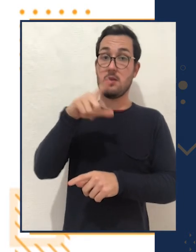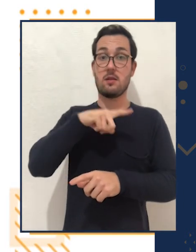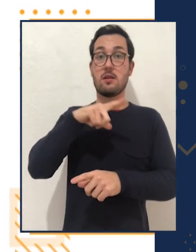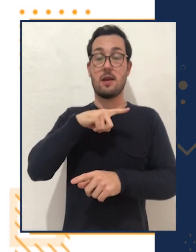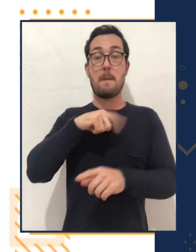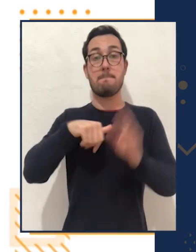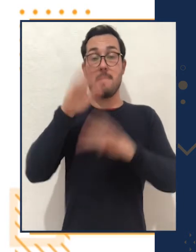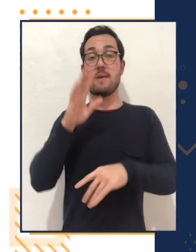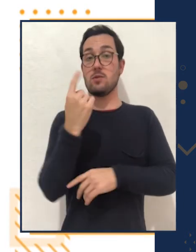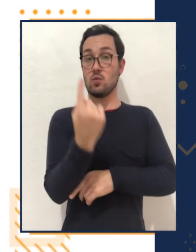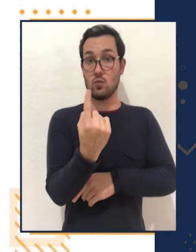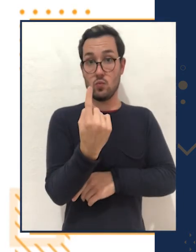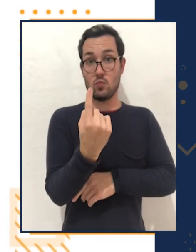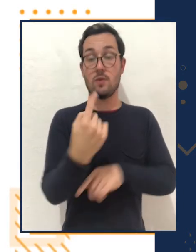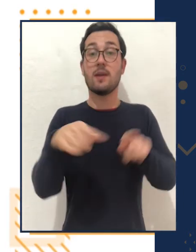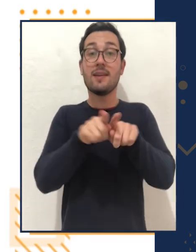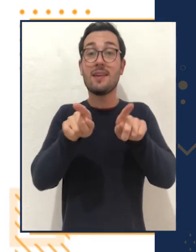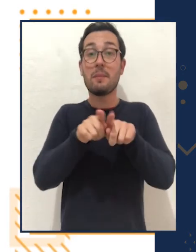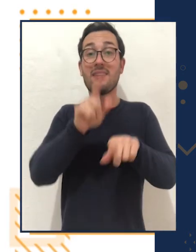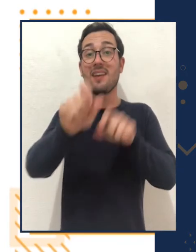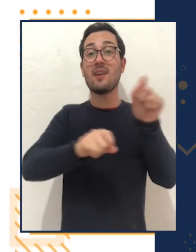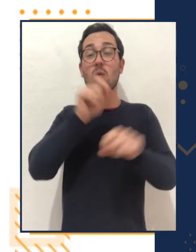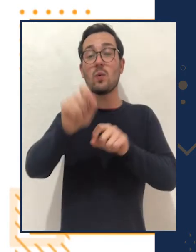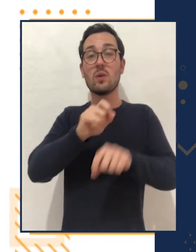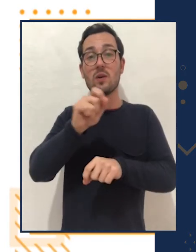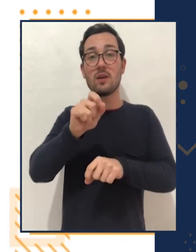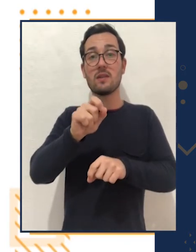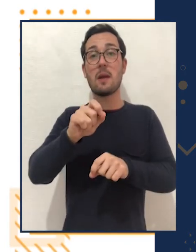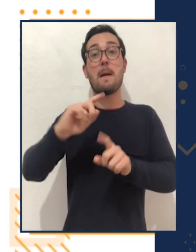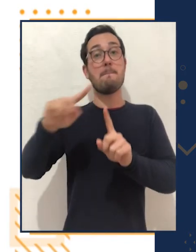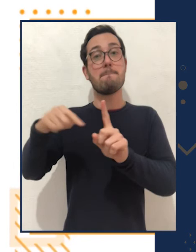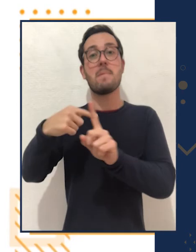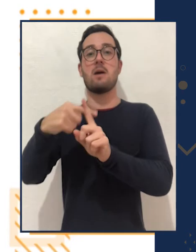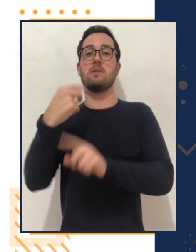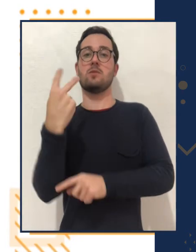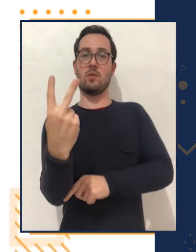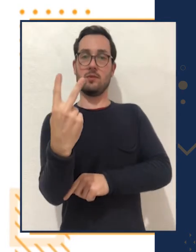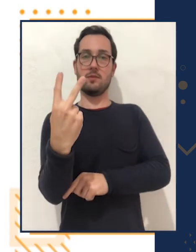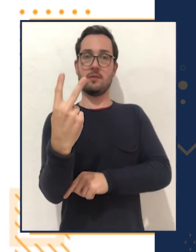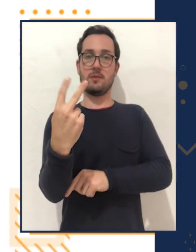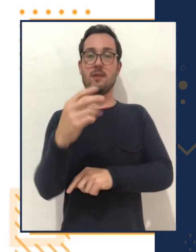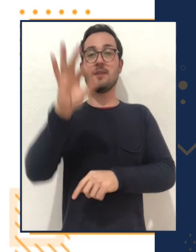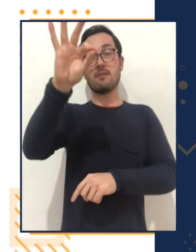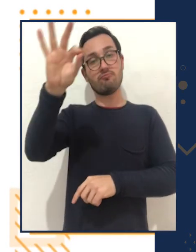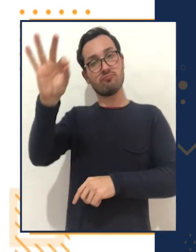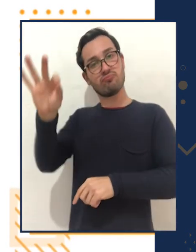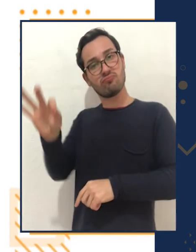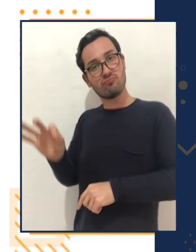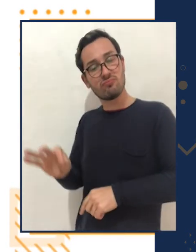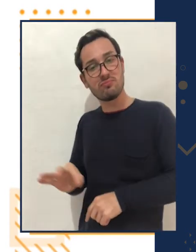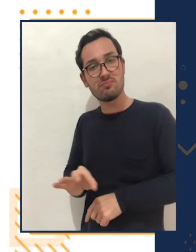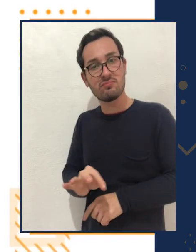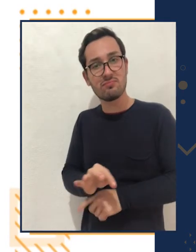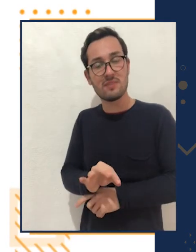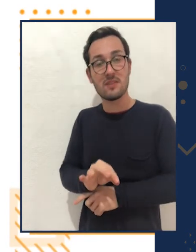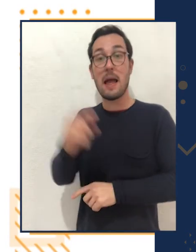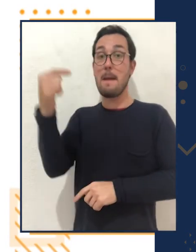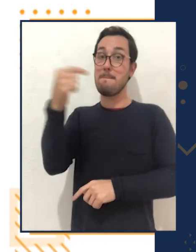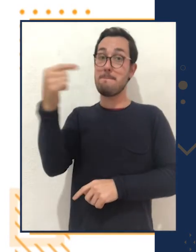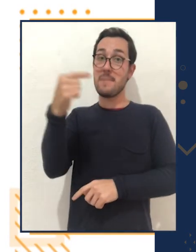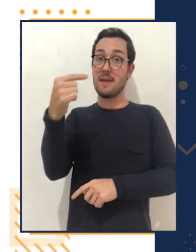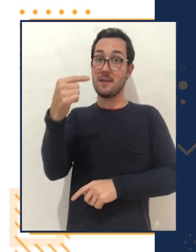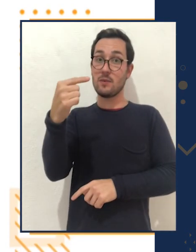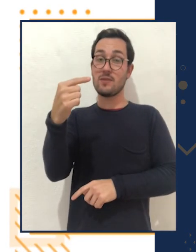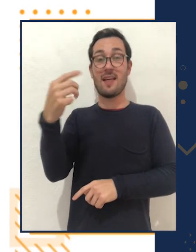foi designada que ela está nesse sentido, então ela está saindo daqui e indo para cá, certo? A corrente 2 também está